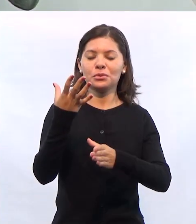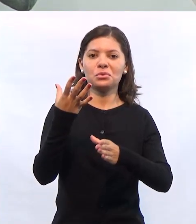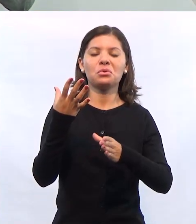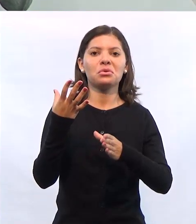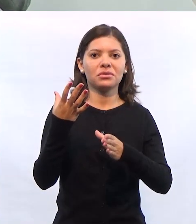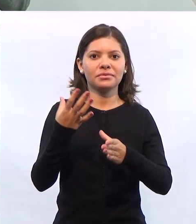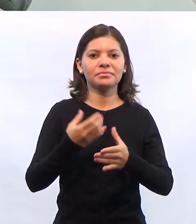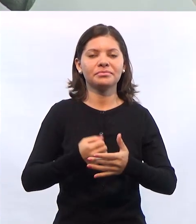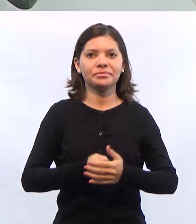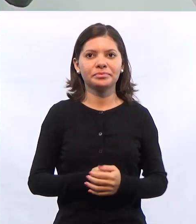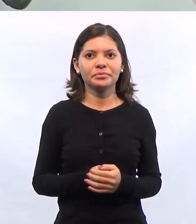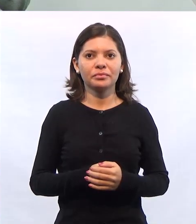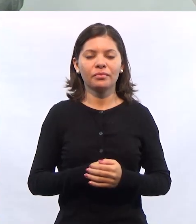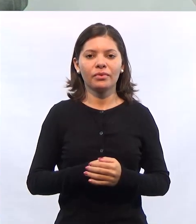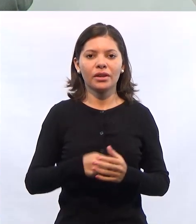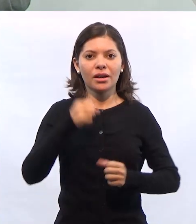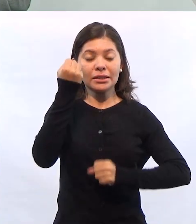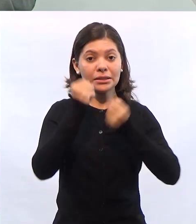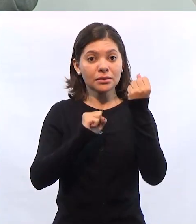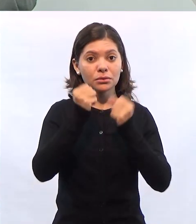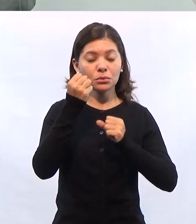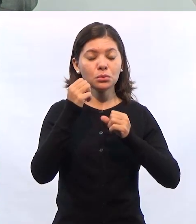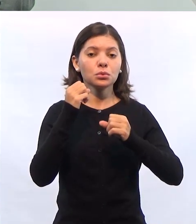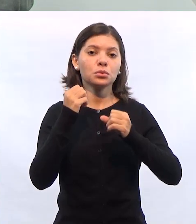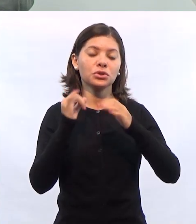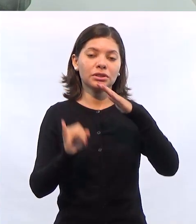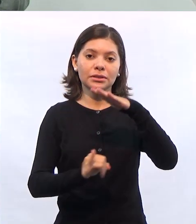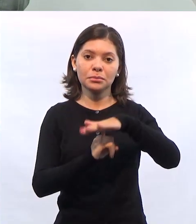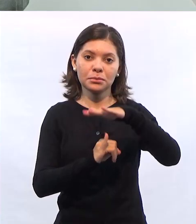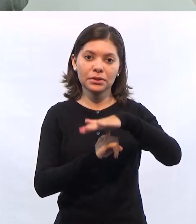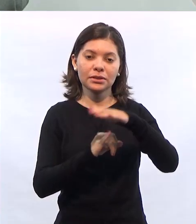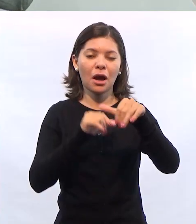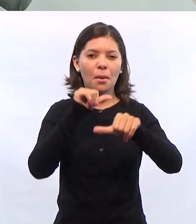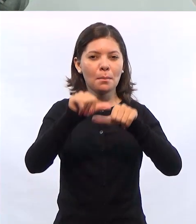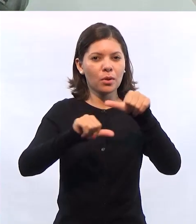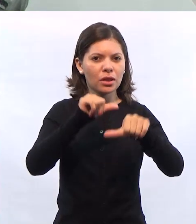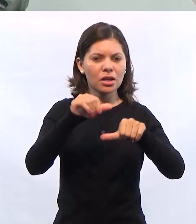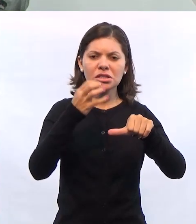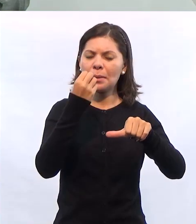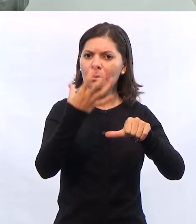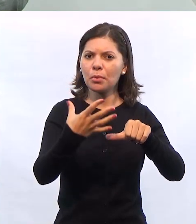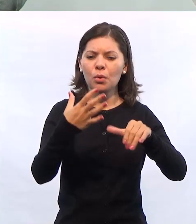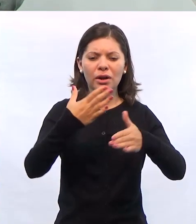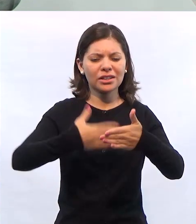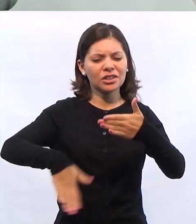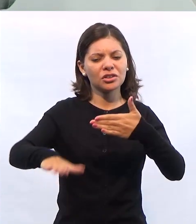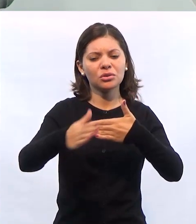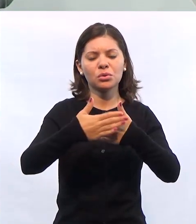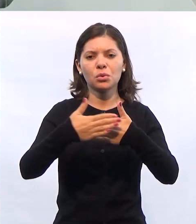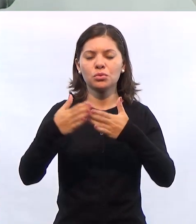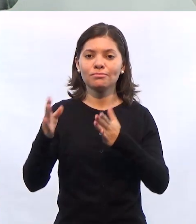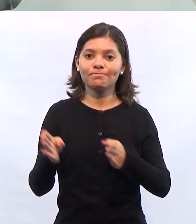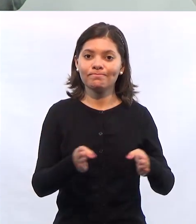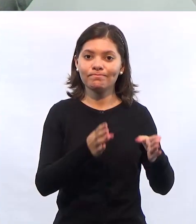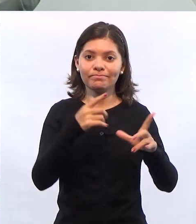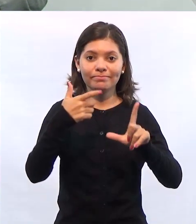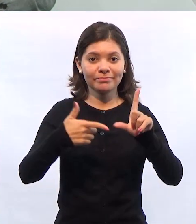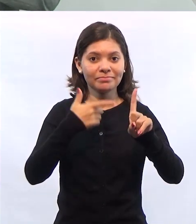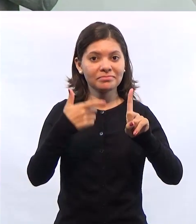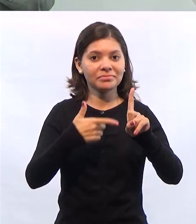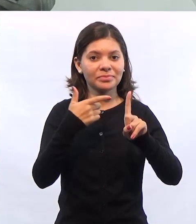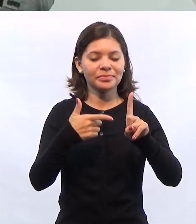radical fazendo com que as grandes indústrias organizações tivessem uma mudança radical em todo o seu processo